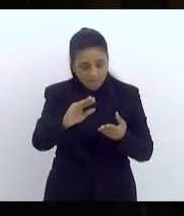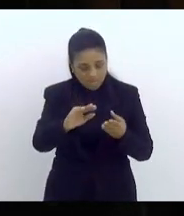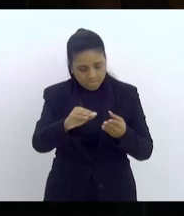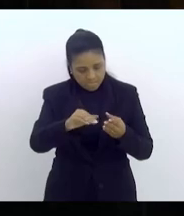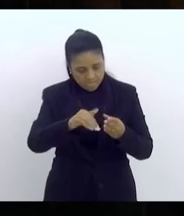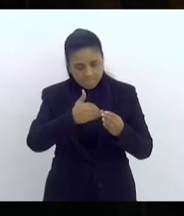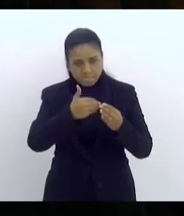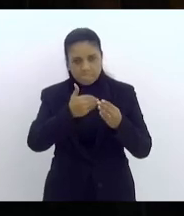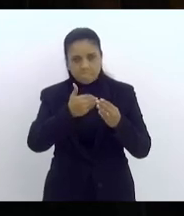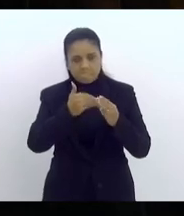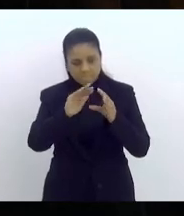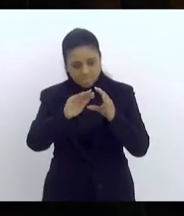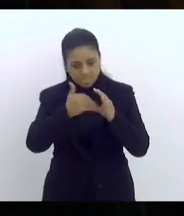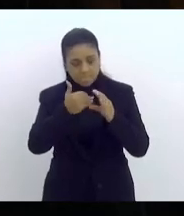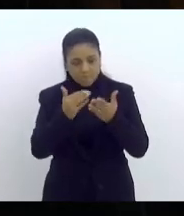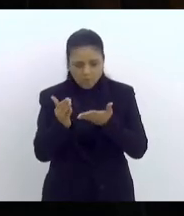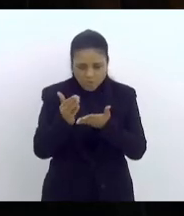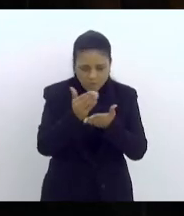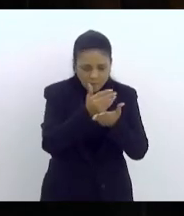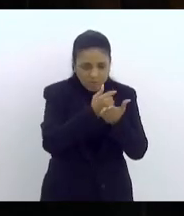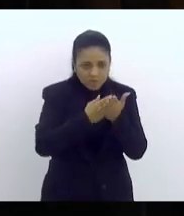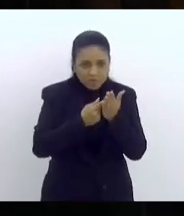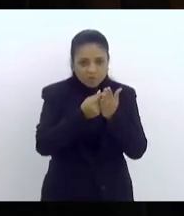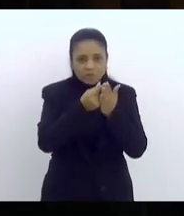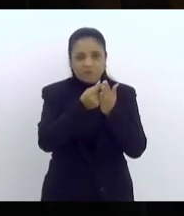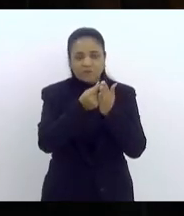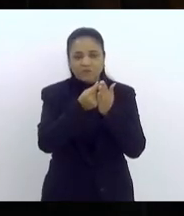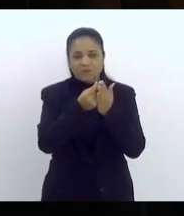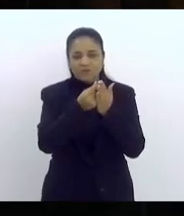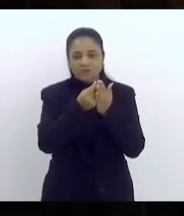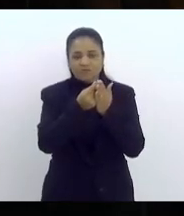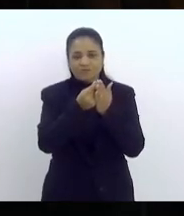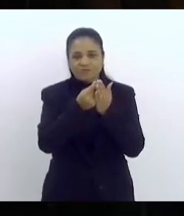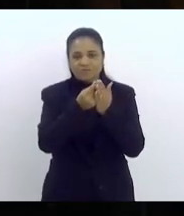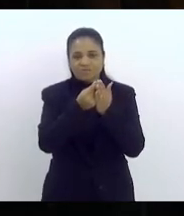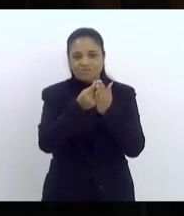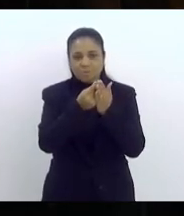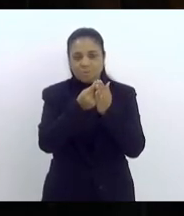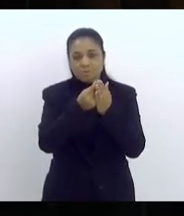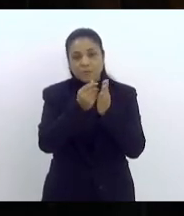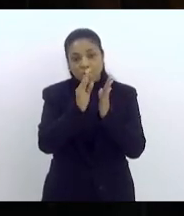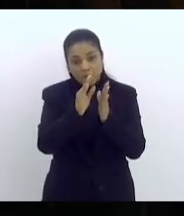que pode trazer ônus político mas ele é real